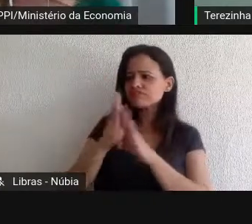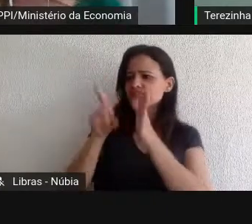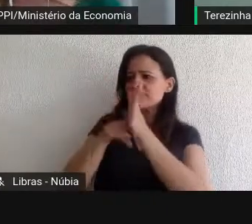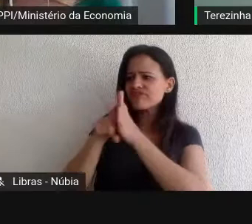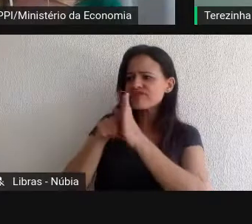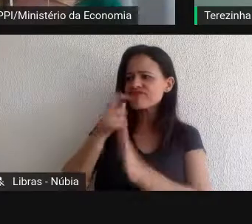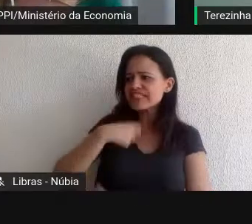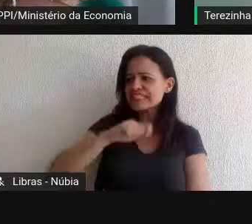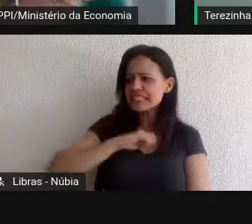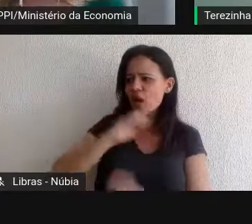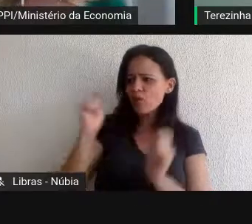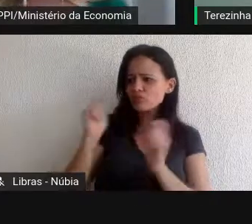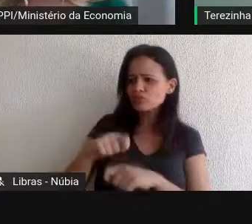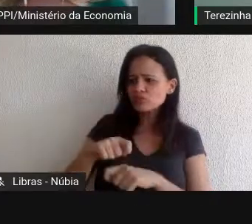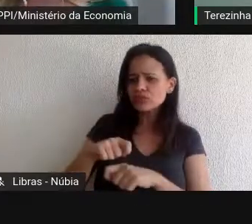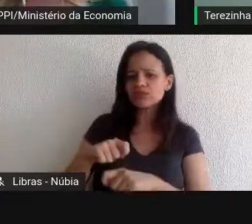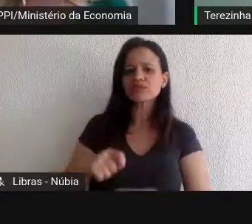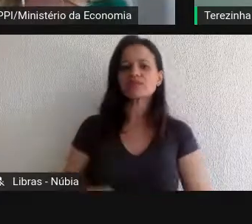eficaz?